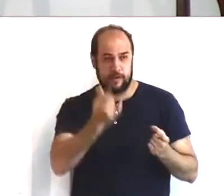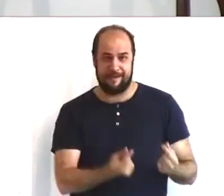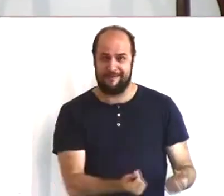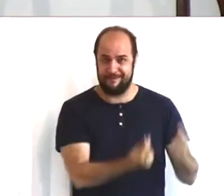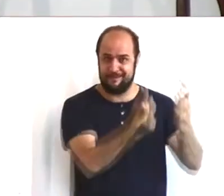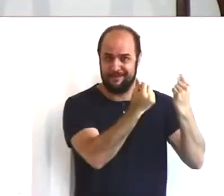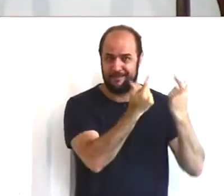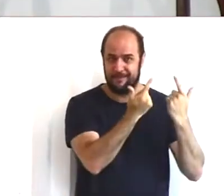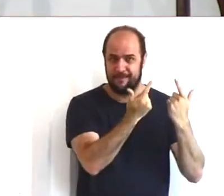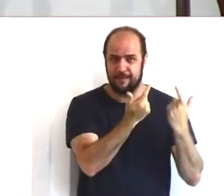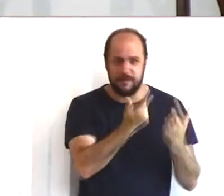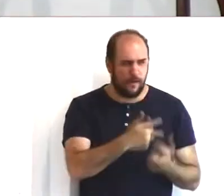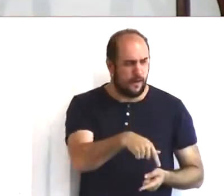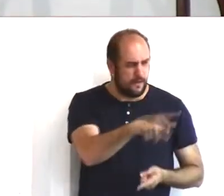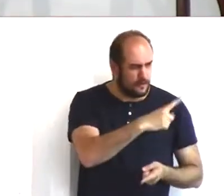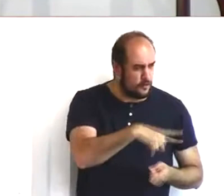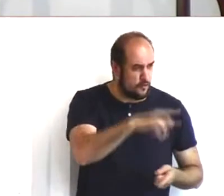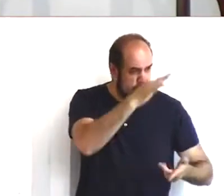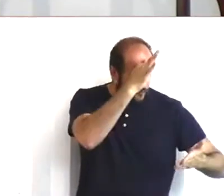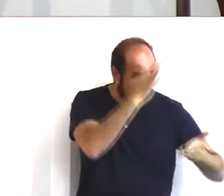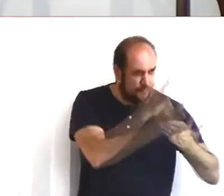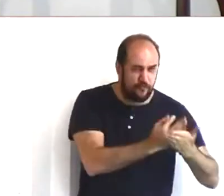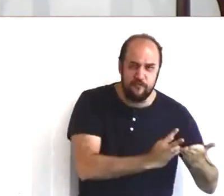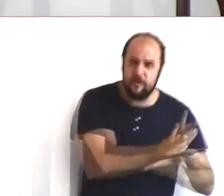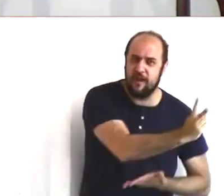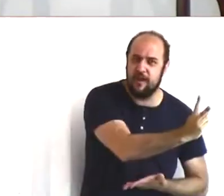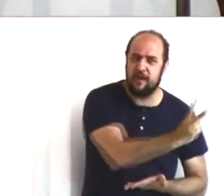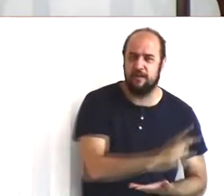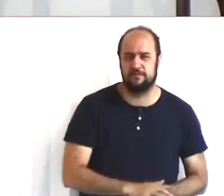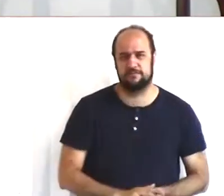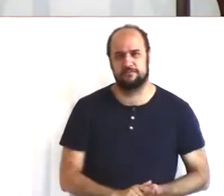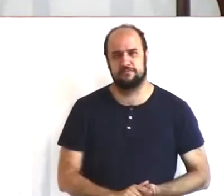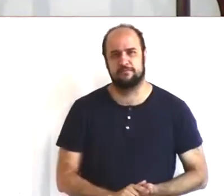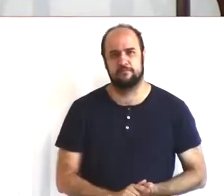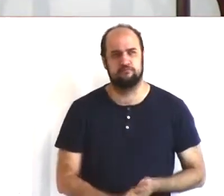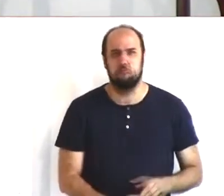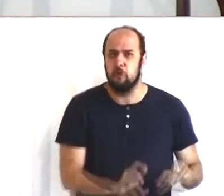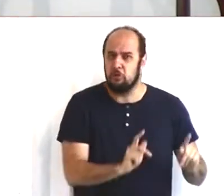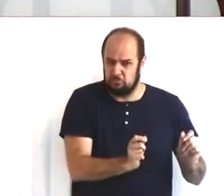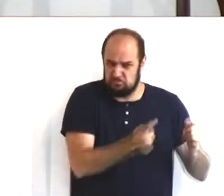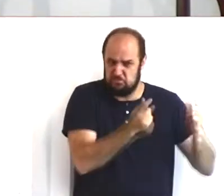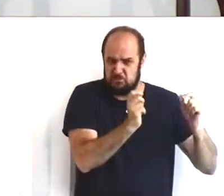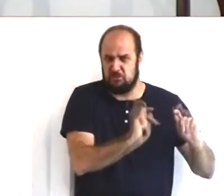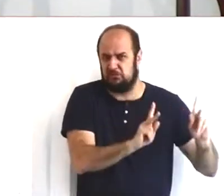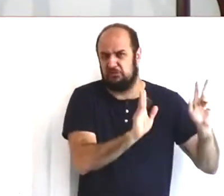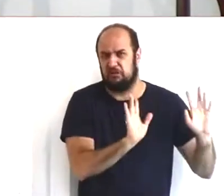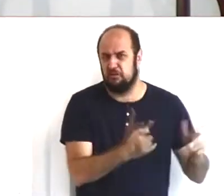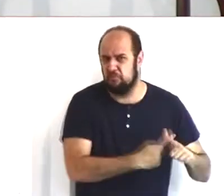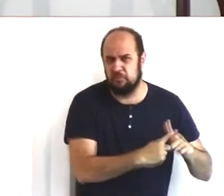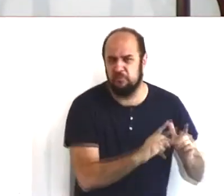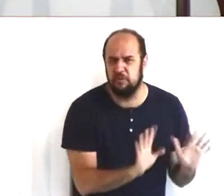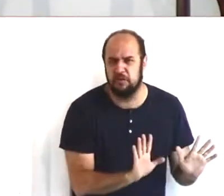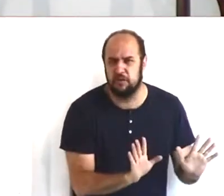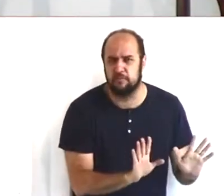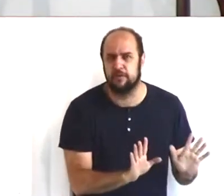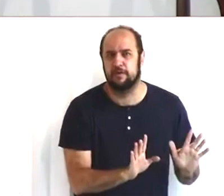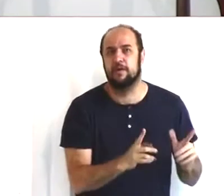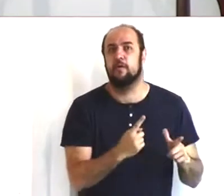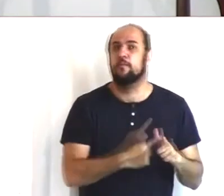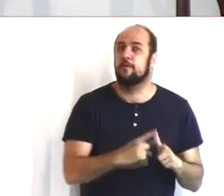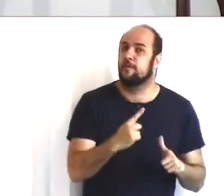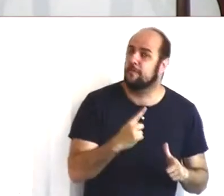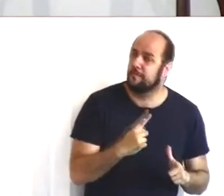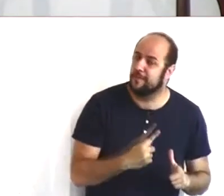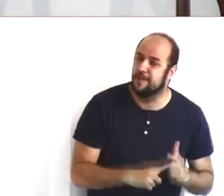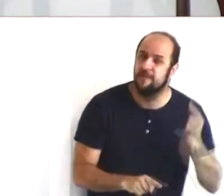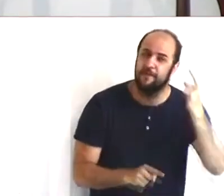sua época para que eles permaneçam cristãos. Não é errado ser rico, não tem nenhum problema em ser rico. O problema é